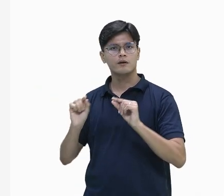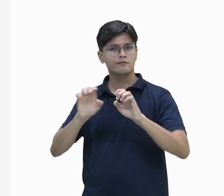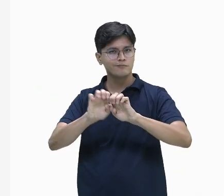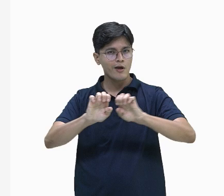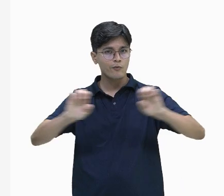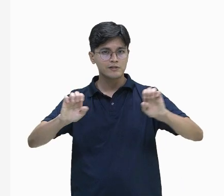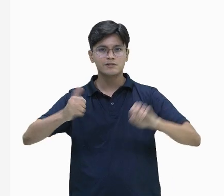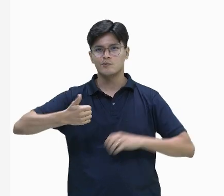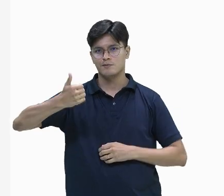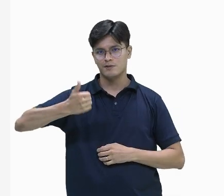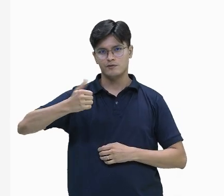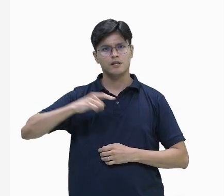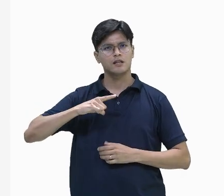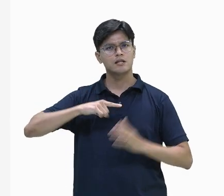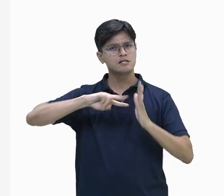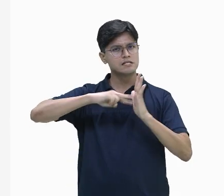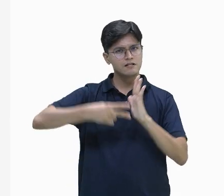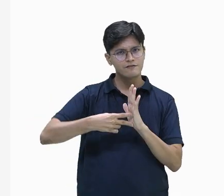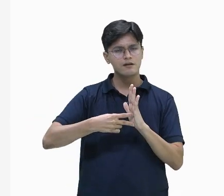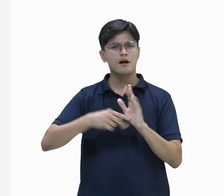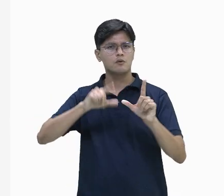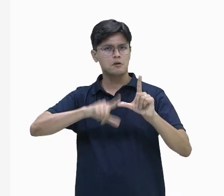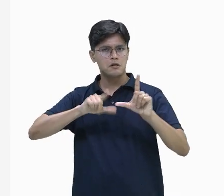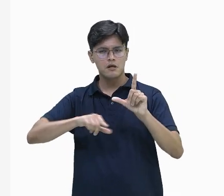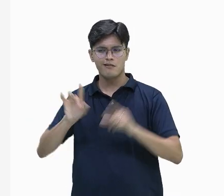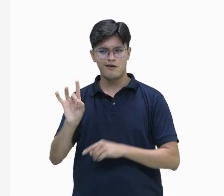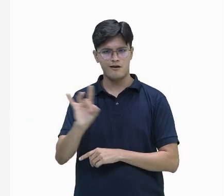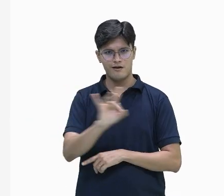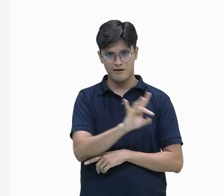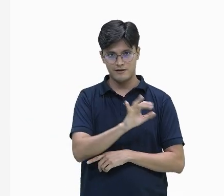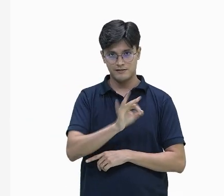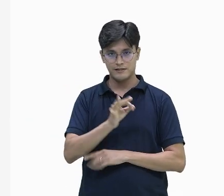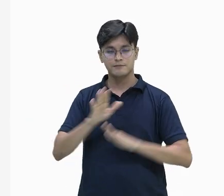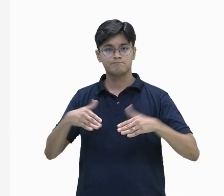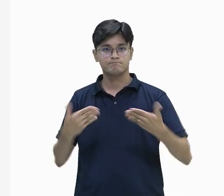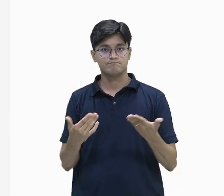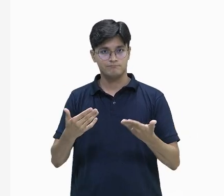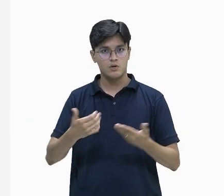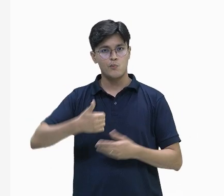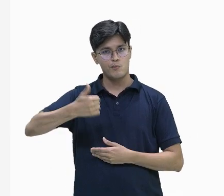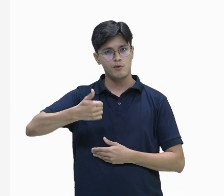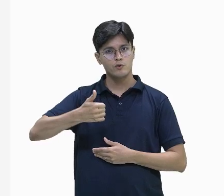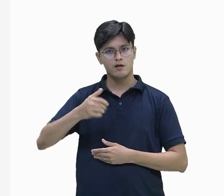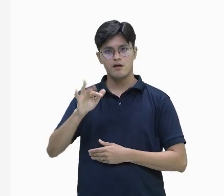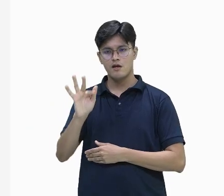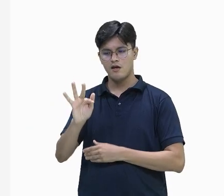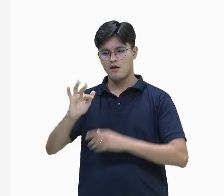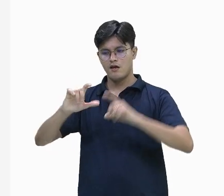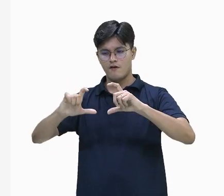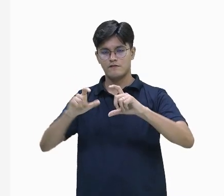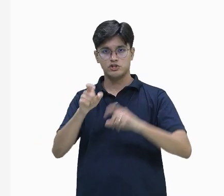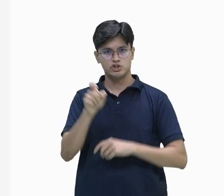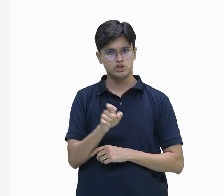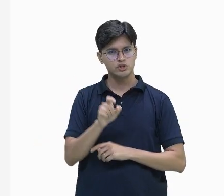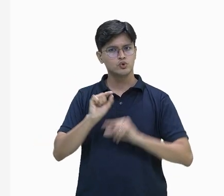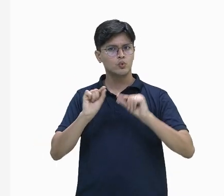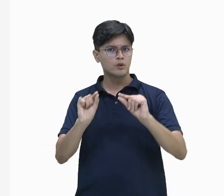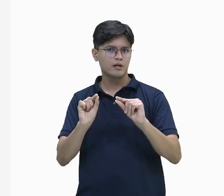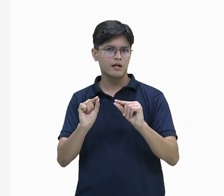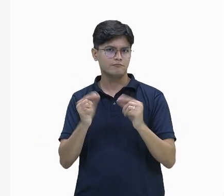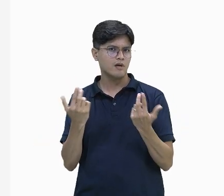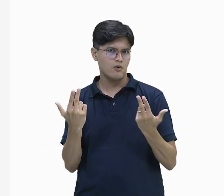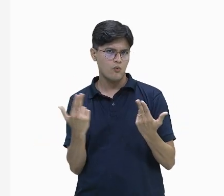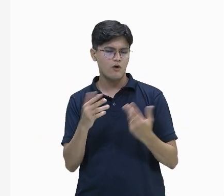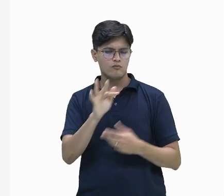significado do A, do B, né, professora? Exatamente. Então, primeiro, f de x e y, eles são a mesma coisa,